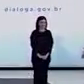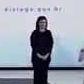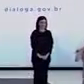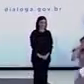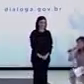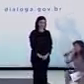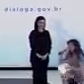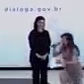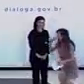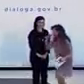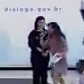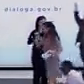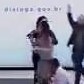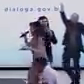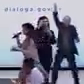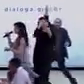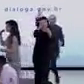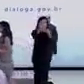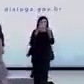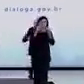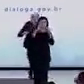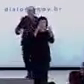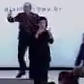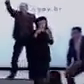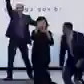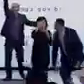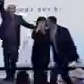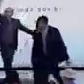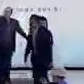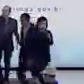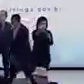Muito obrigada. Muito obrigada a todos.